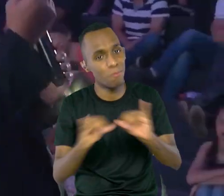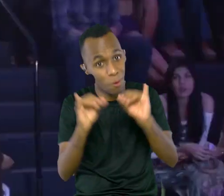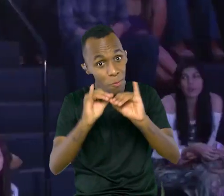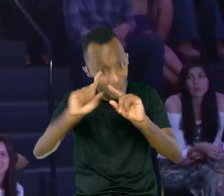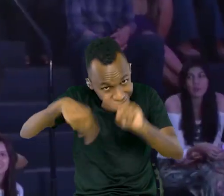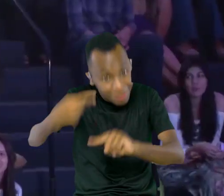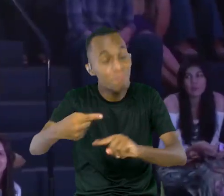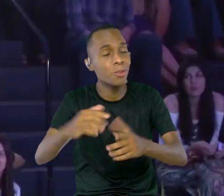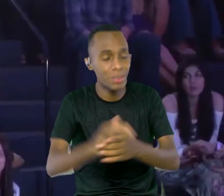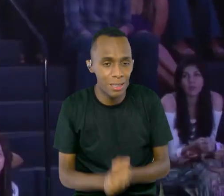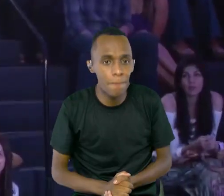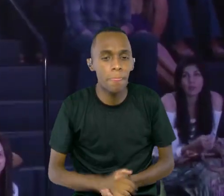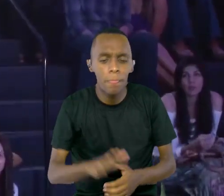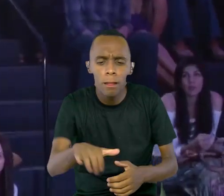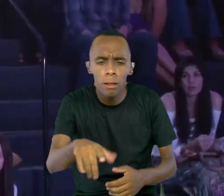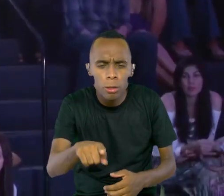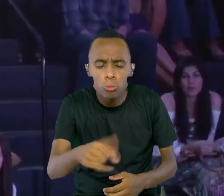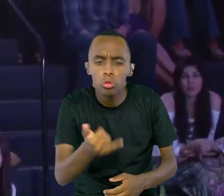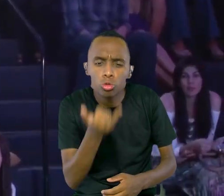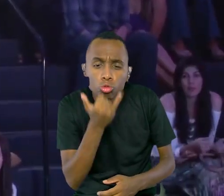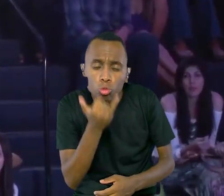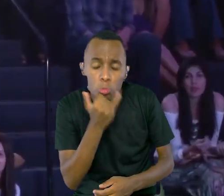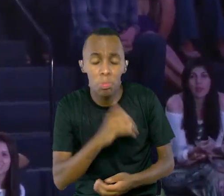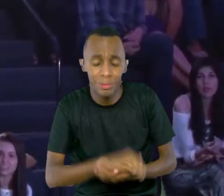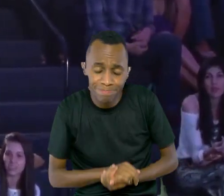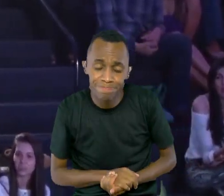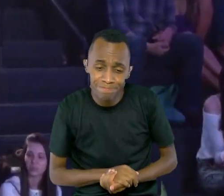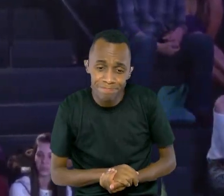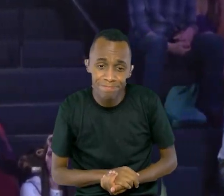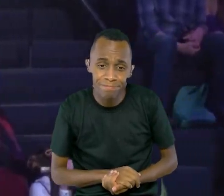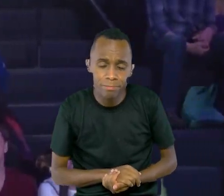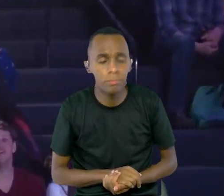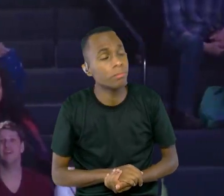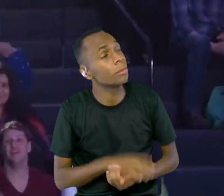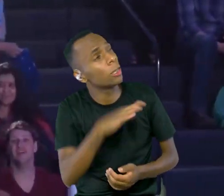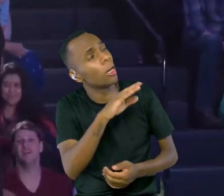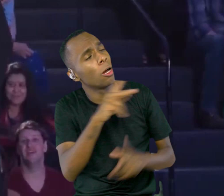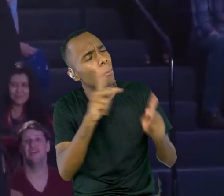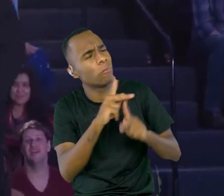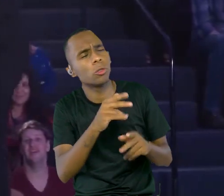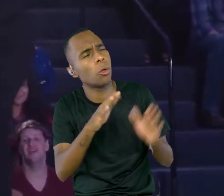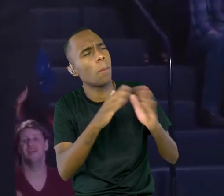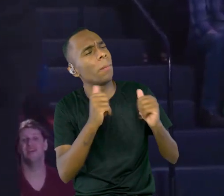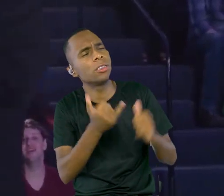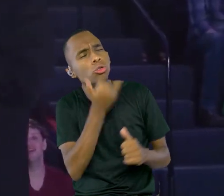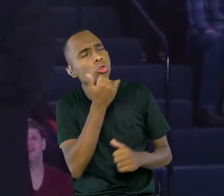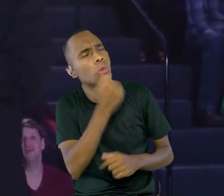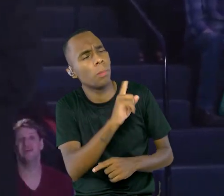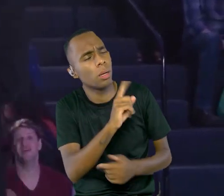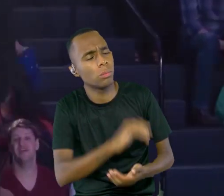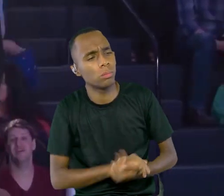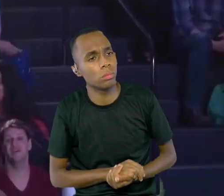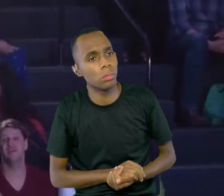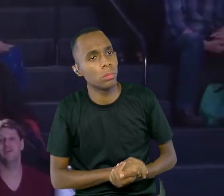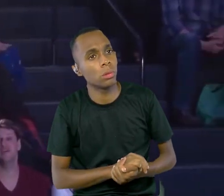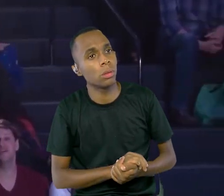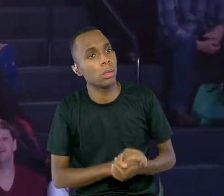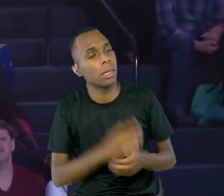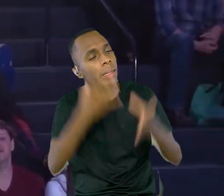Aí é que eu fiz a bobagem, foi aí. Eu disse para ele assim, você me desculpe. Ele falou, professor, não peça